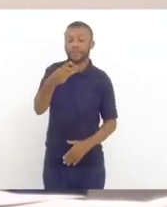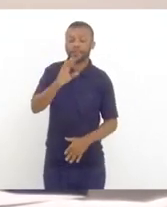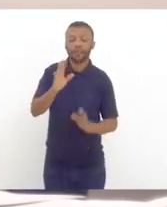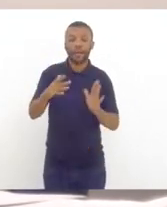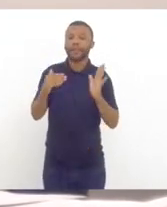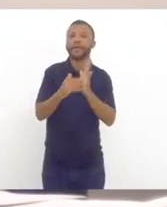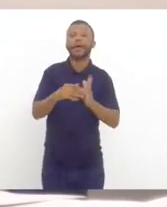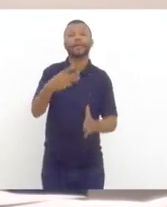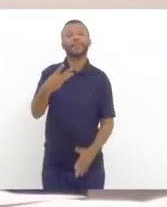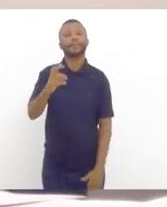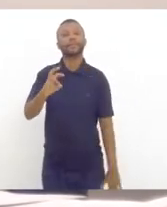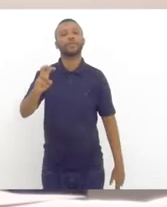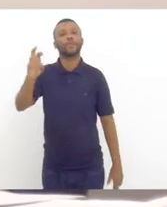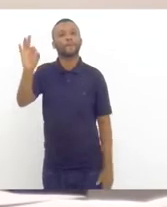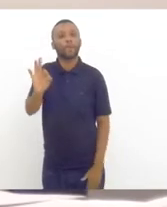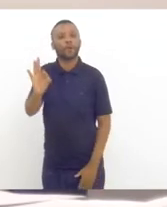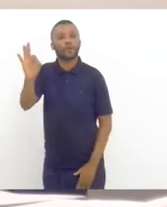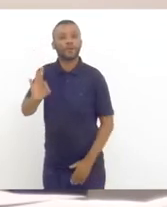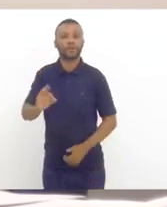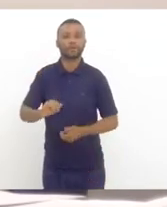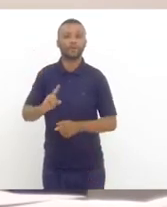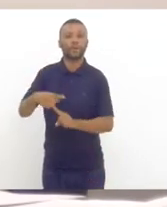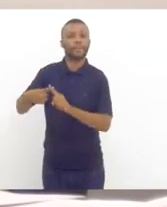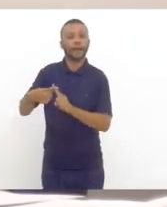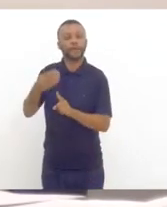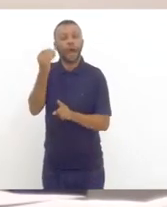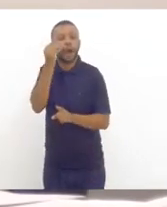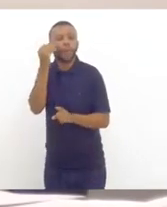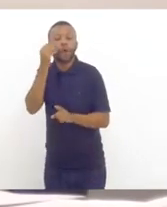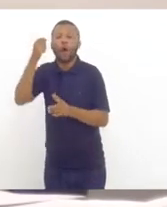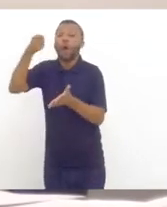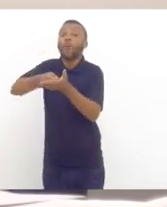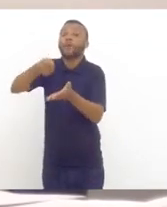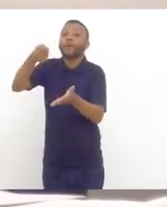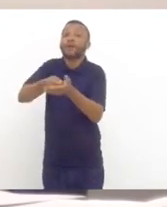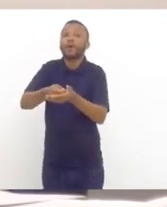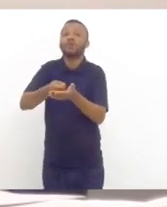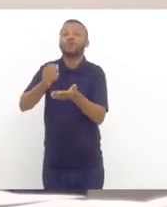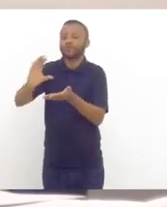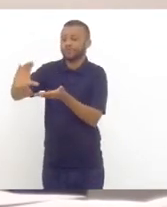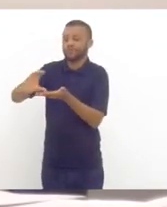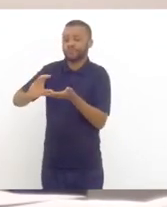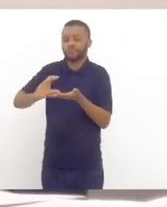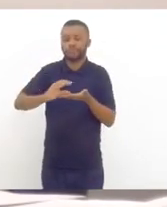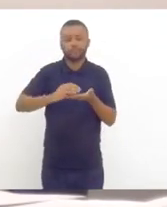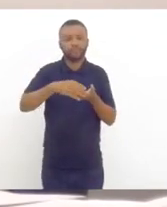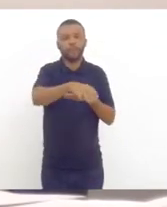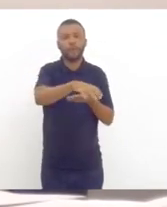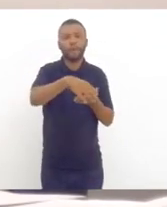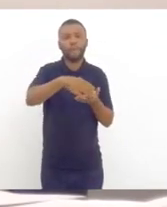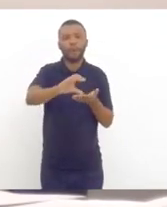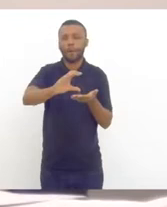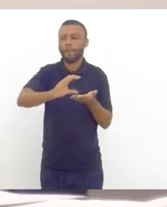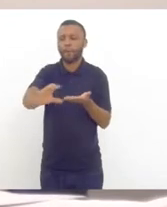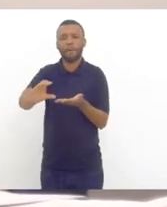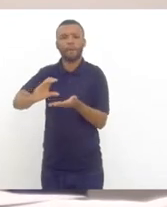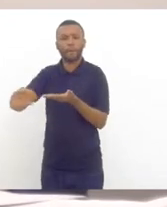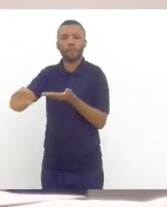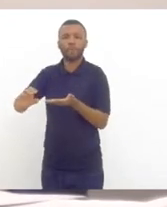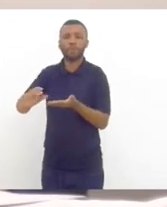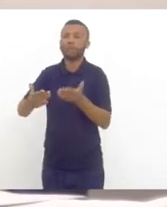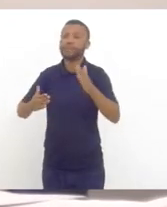35% e a observância de obrigatória distribuição de, no mínimo,